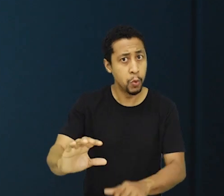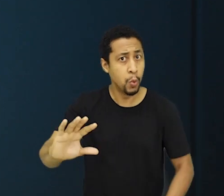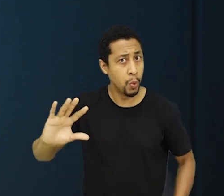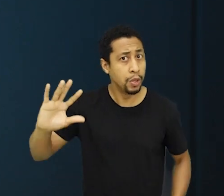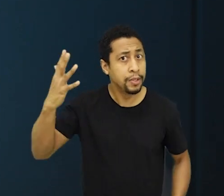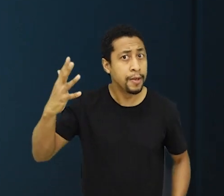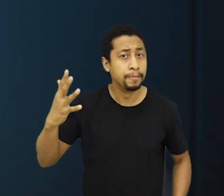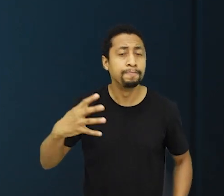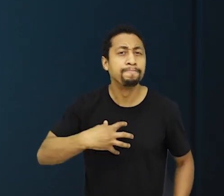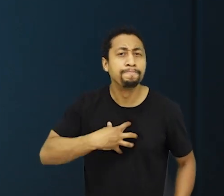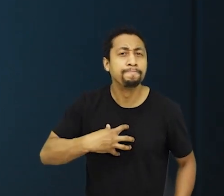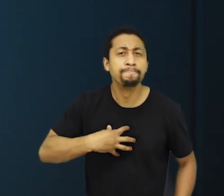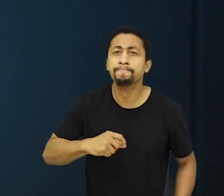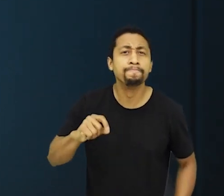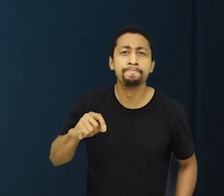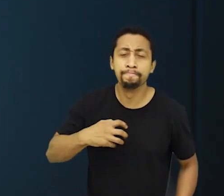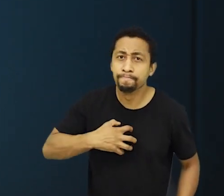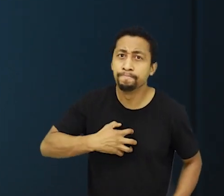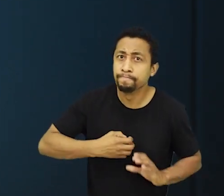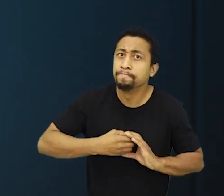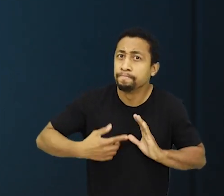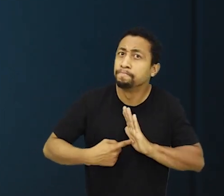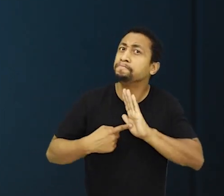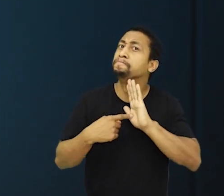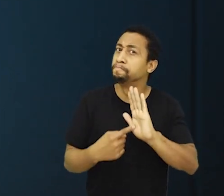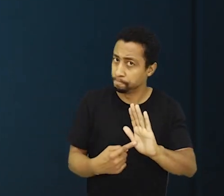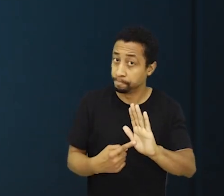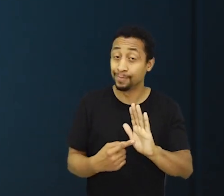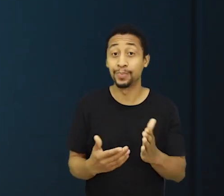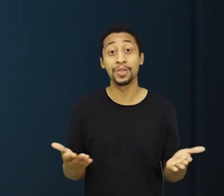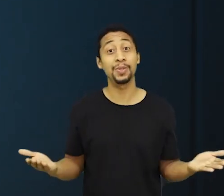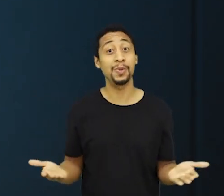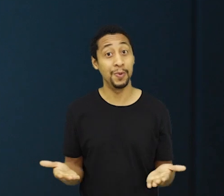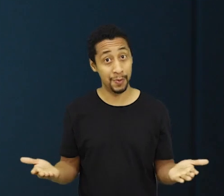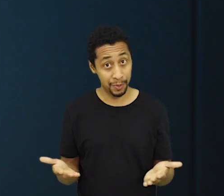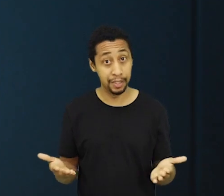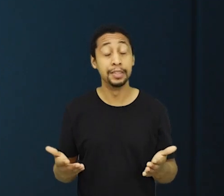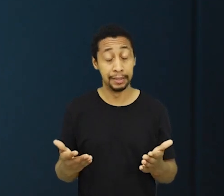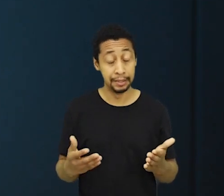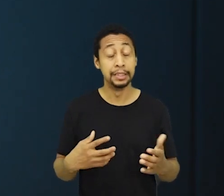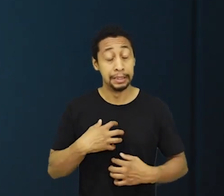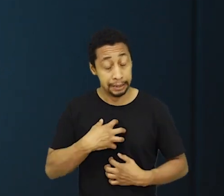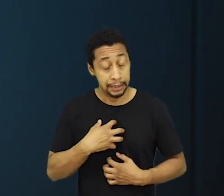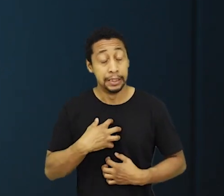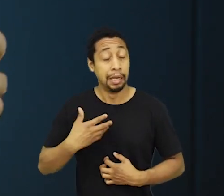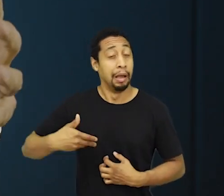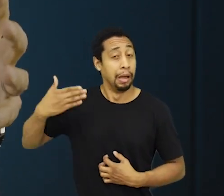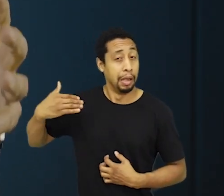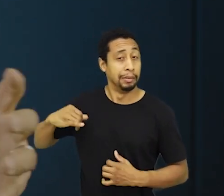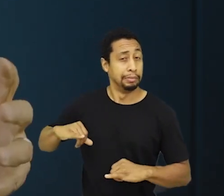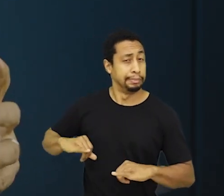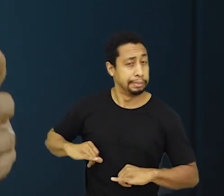sob algum sintoma. E hoje nós temos vários sintomas